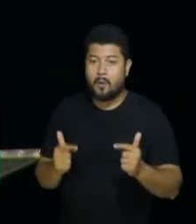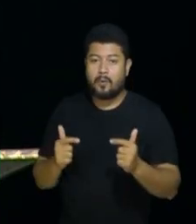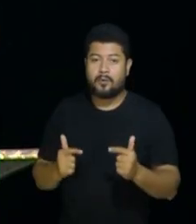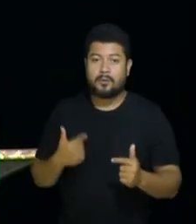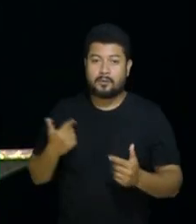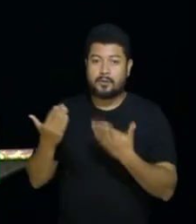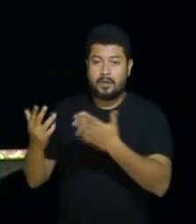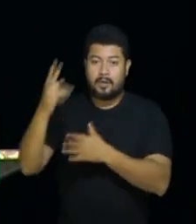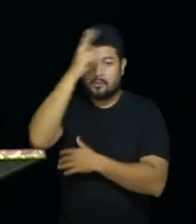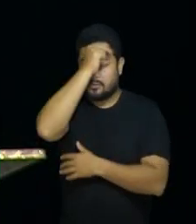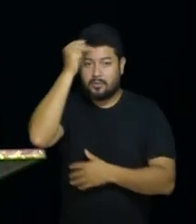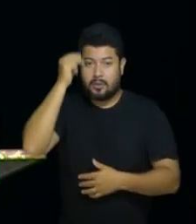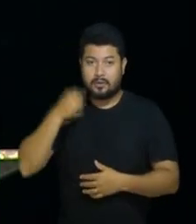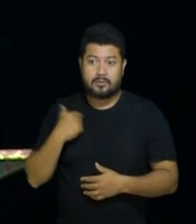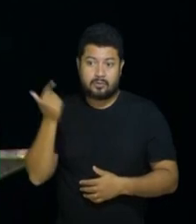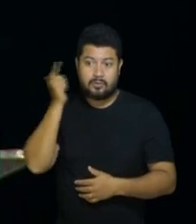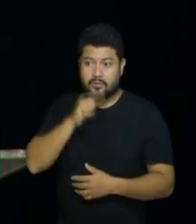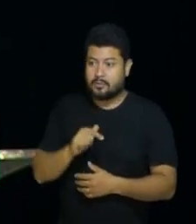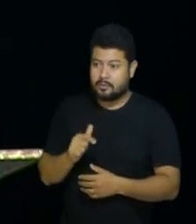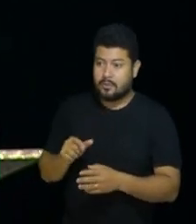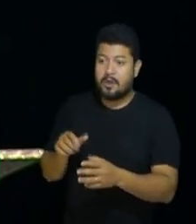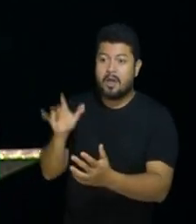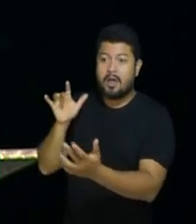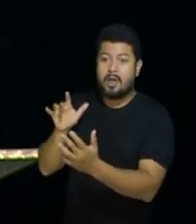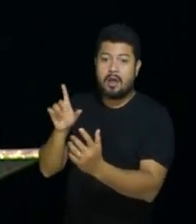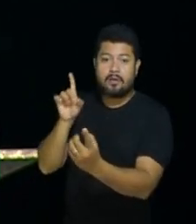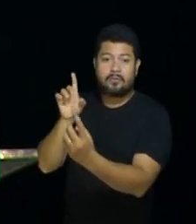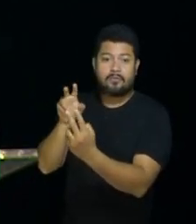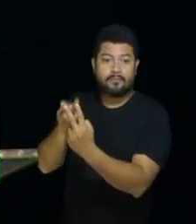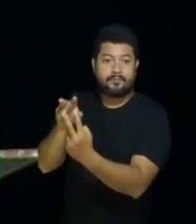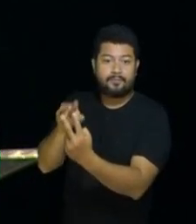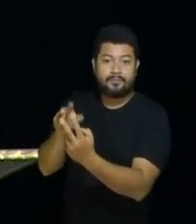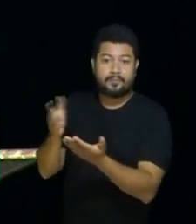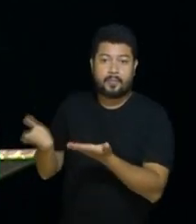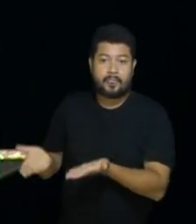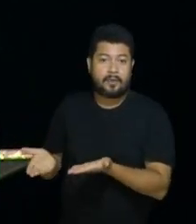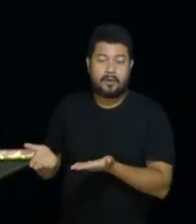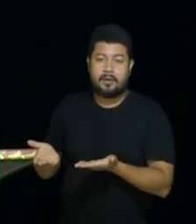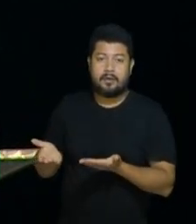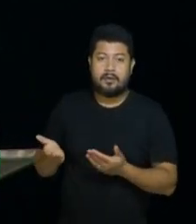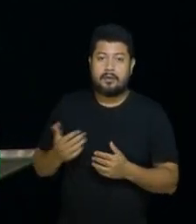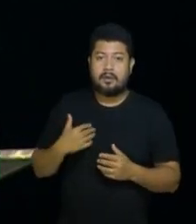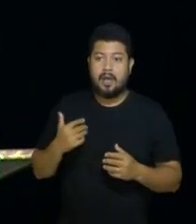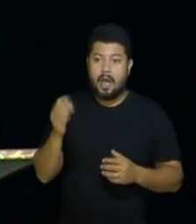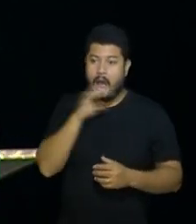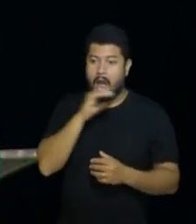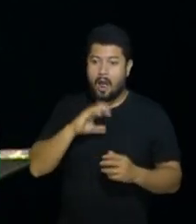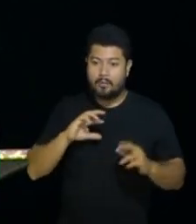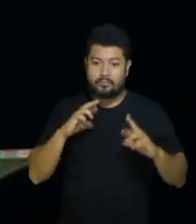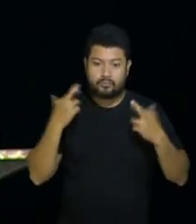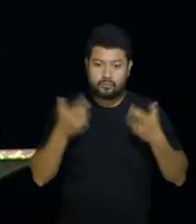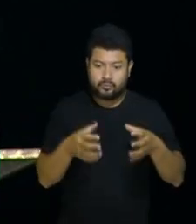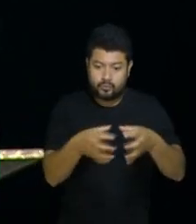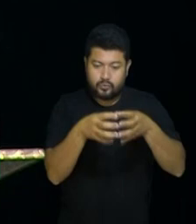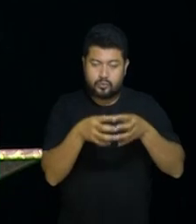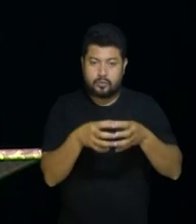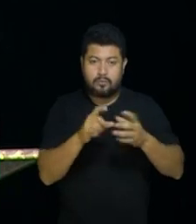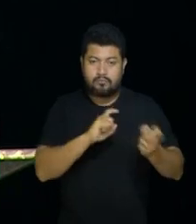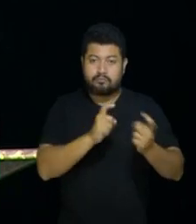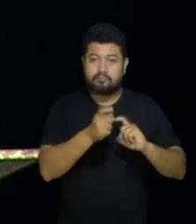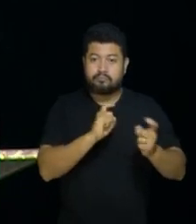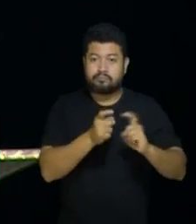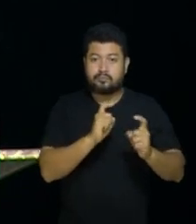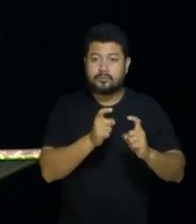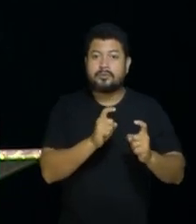recurso, os poderes se reúnam, os presidentes seus poderes, de forma imediata, célere e rápida, e dê